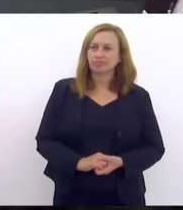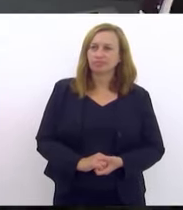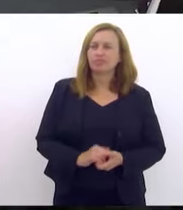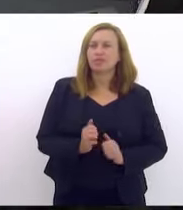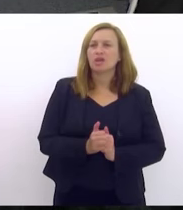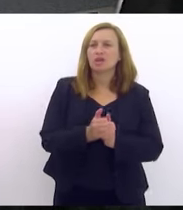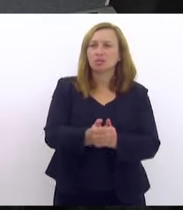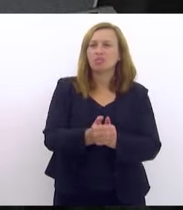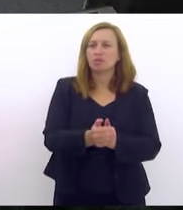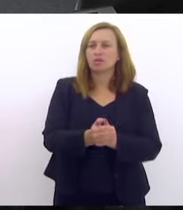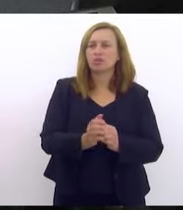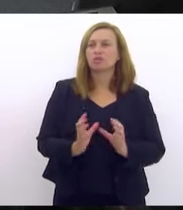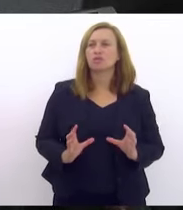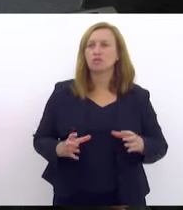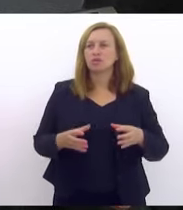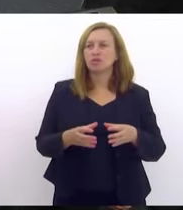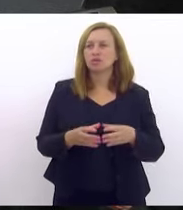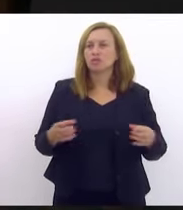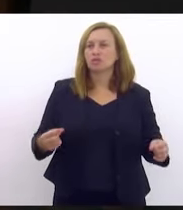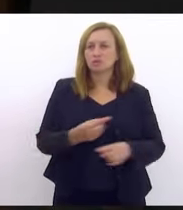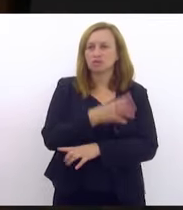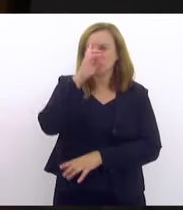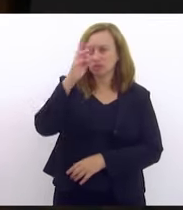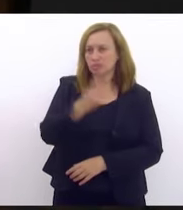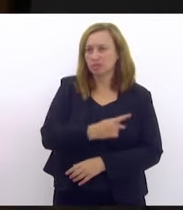Acompanho o voto divergente, senhor presidente.